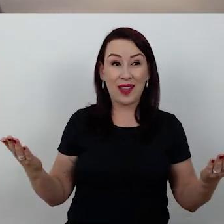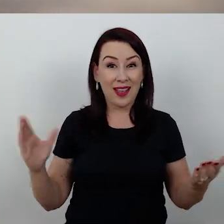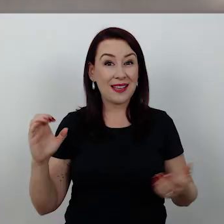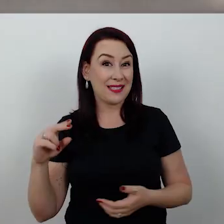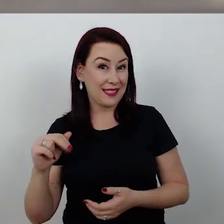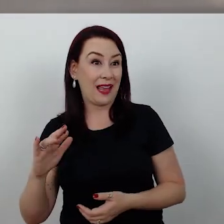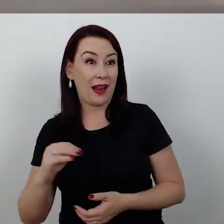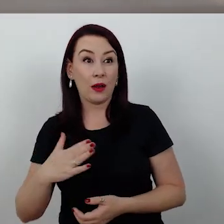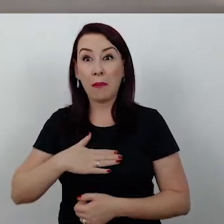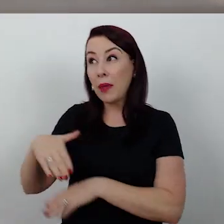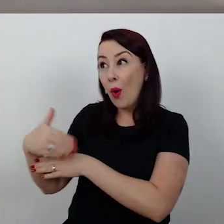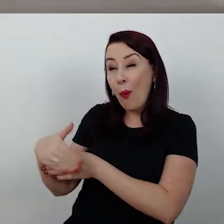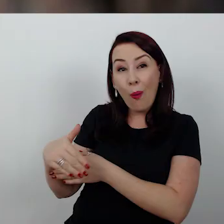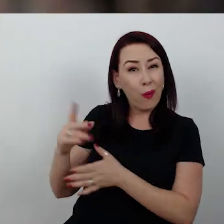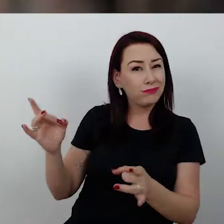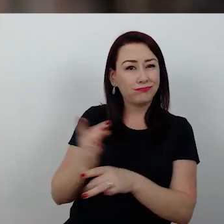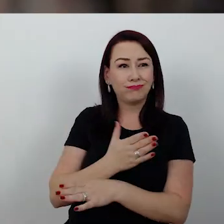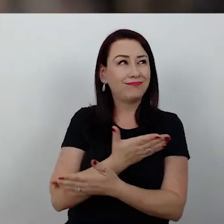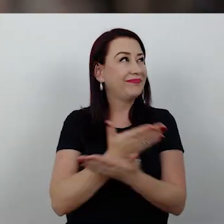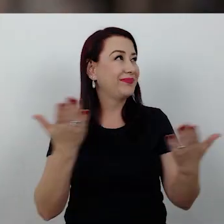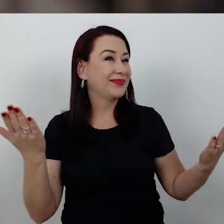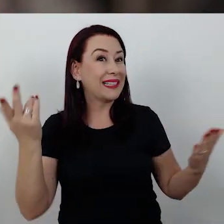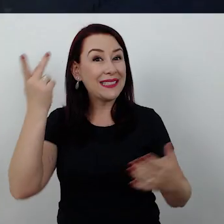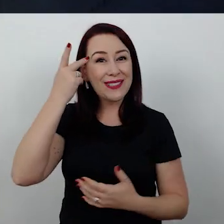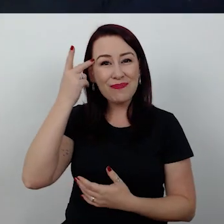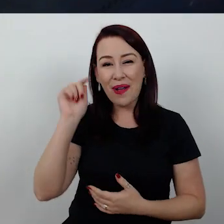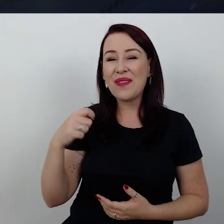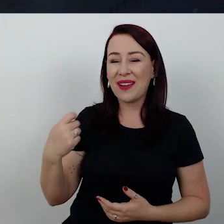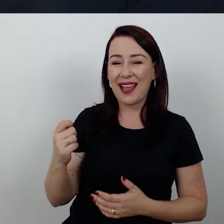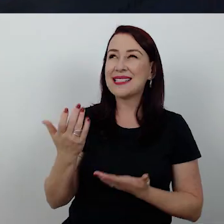cidade é cenário. Minha rua é um cenário. E São Paulo é cenário.